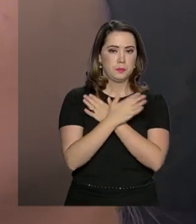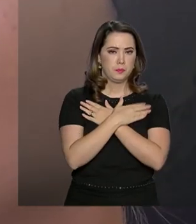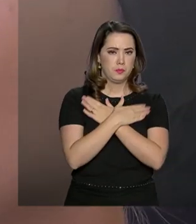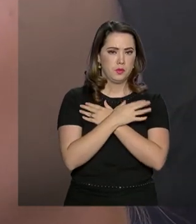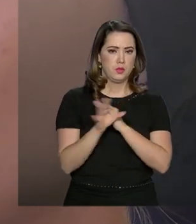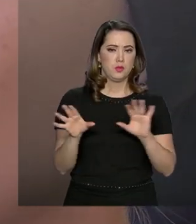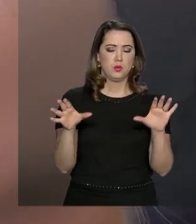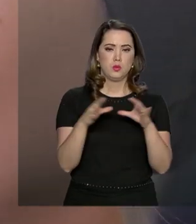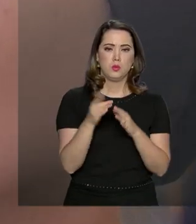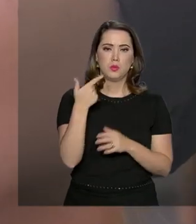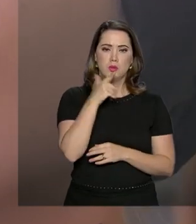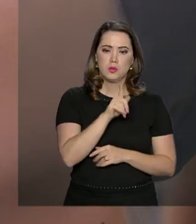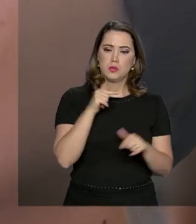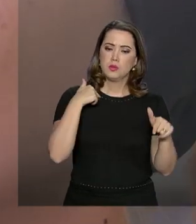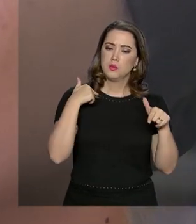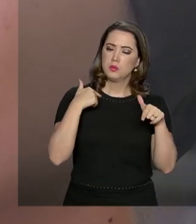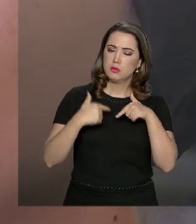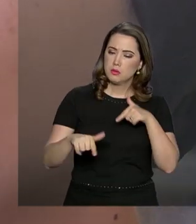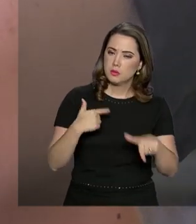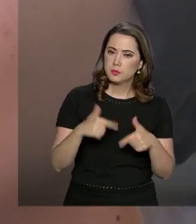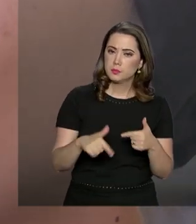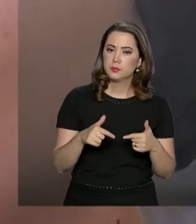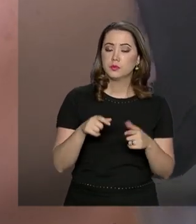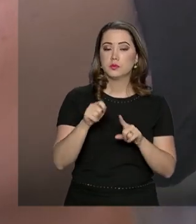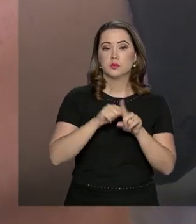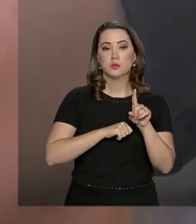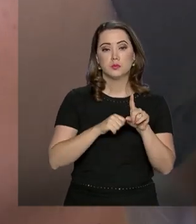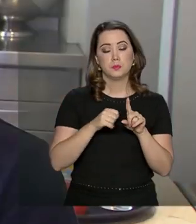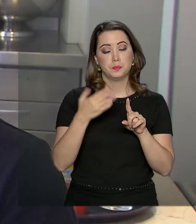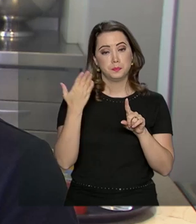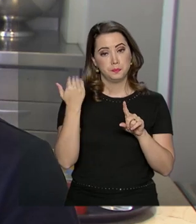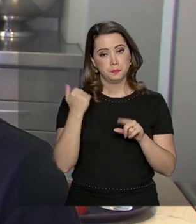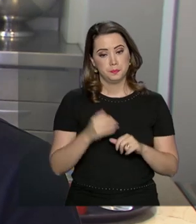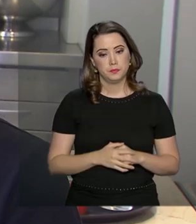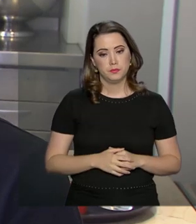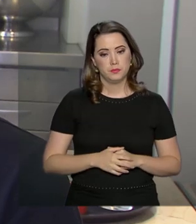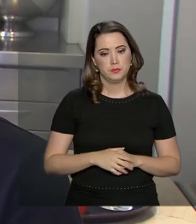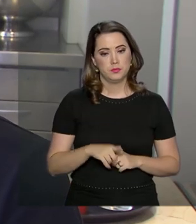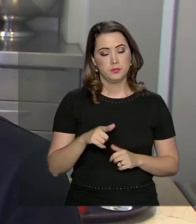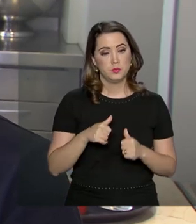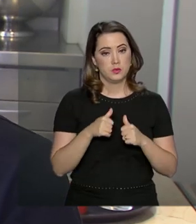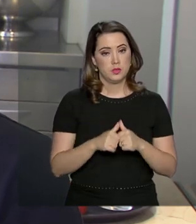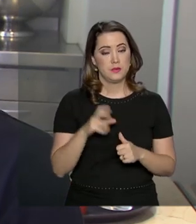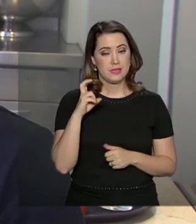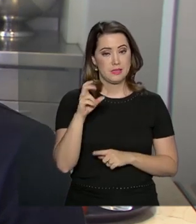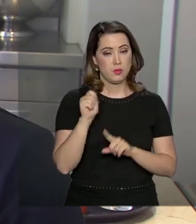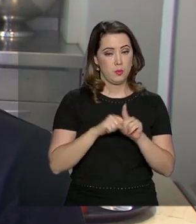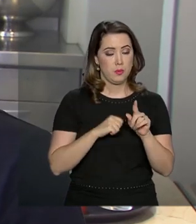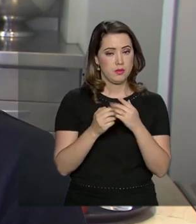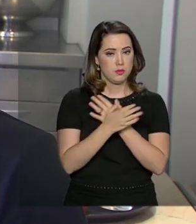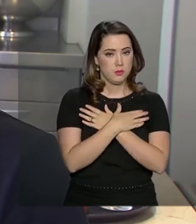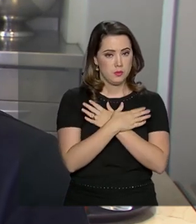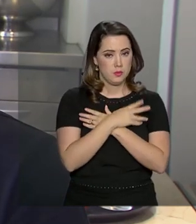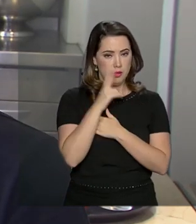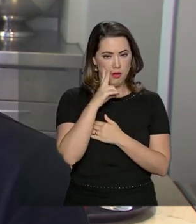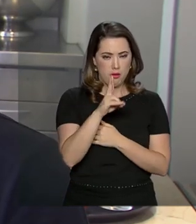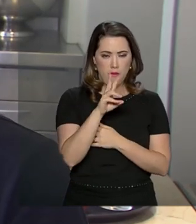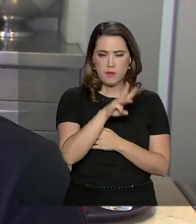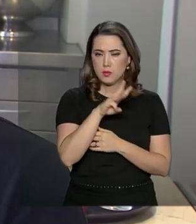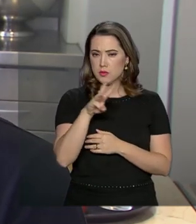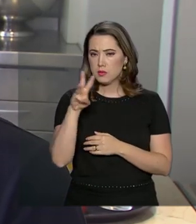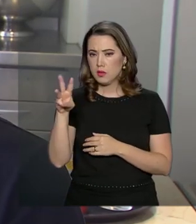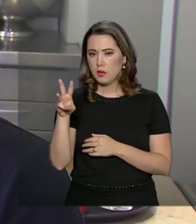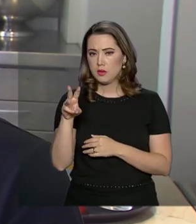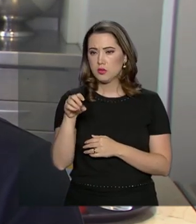do grupo que conseguiu uma vaga no mercado de trabalho no mês passado. Eu fiquei desempregada 5 meses, daí eu vi no site,